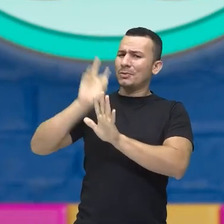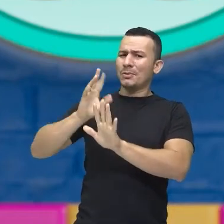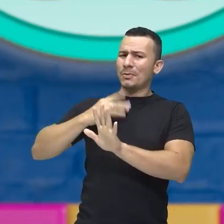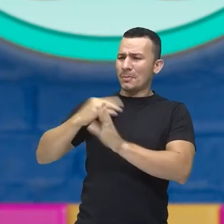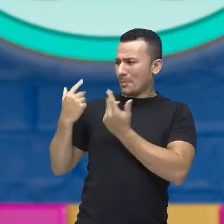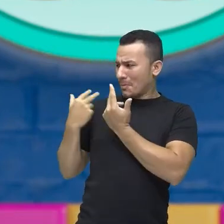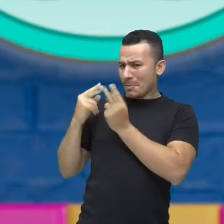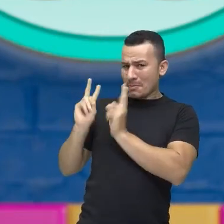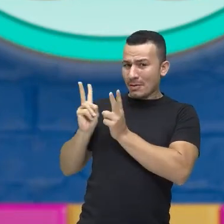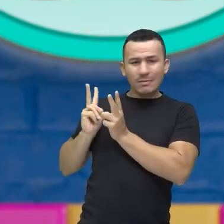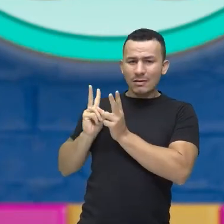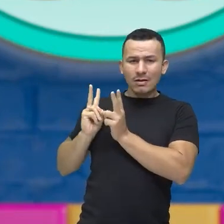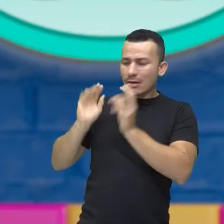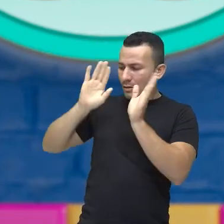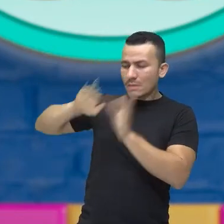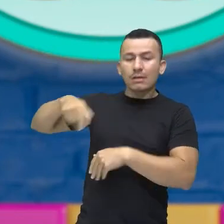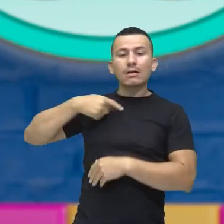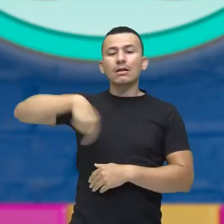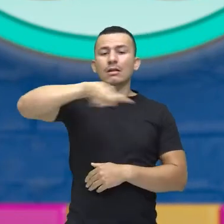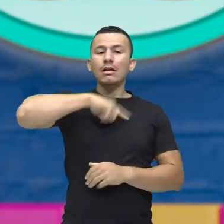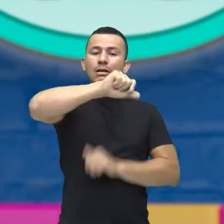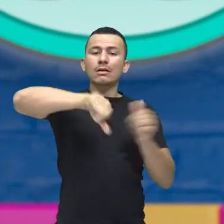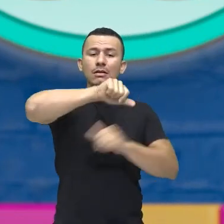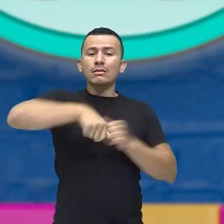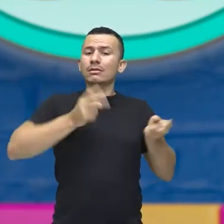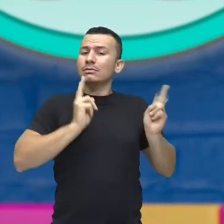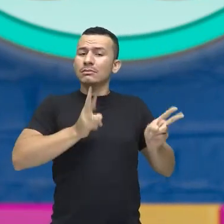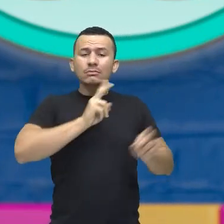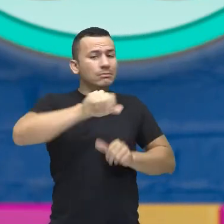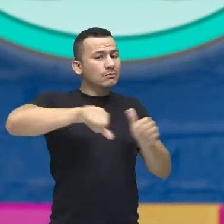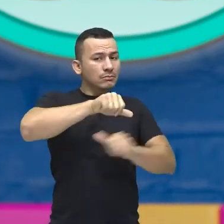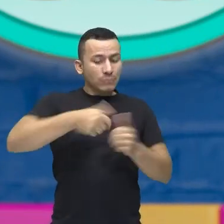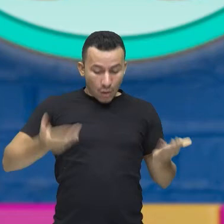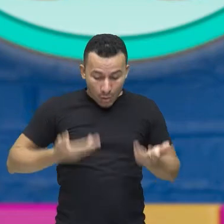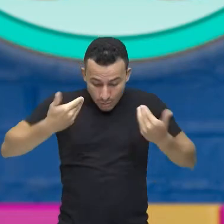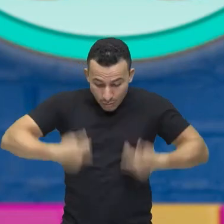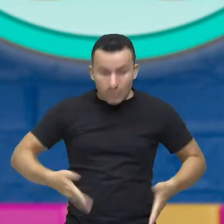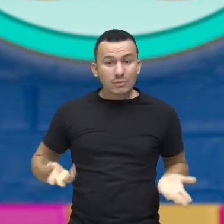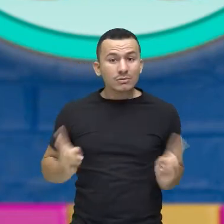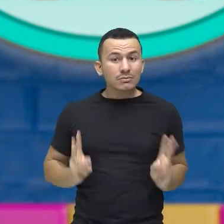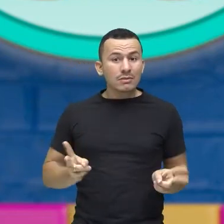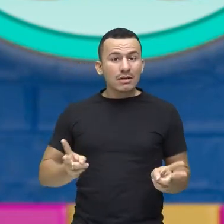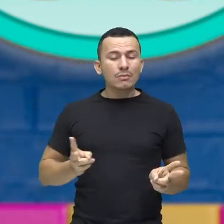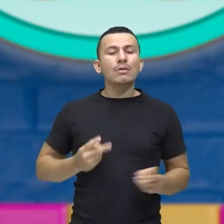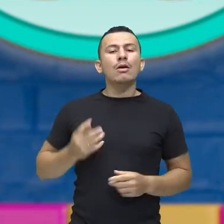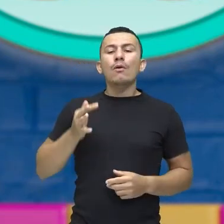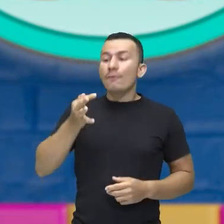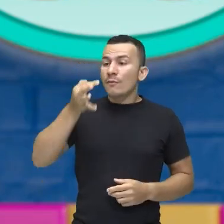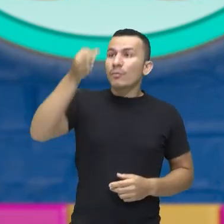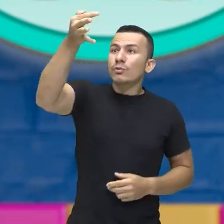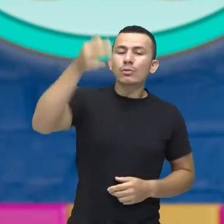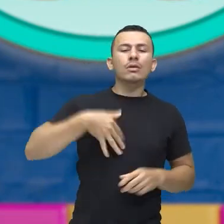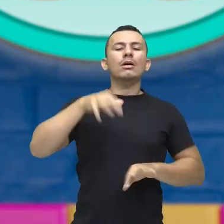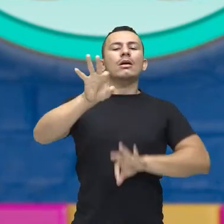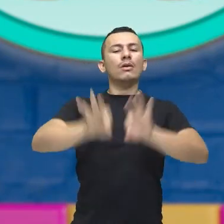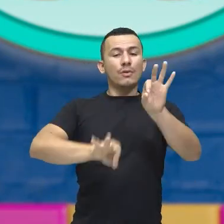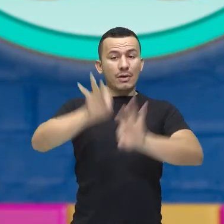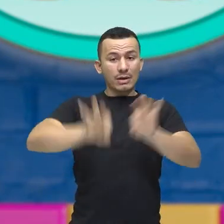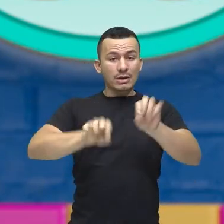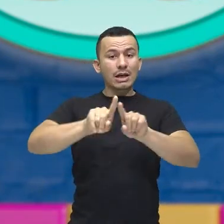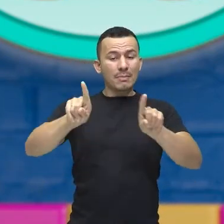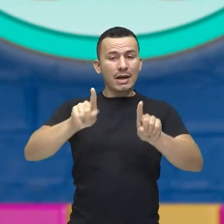você. Nós mudamos todos os dias. Eu sou o que eu sou hoje. O futuro só serve para planejar desde que esse futuro não me